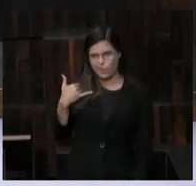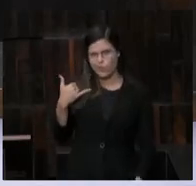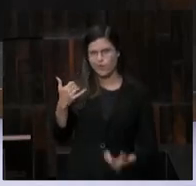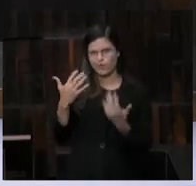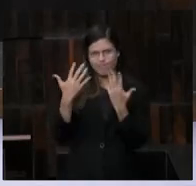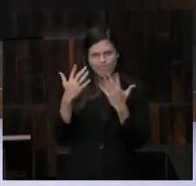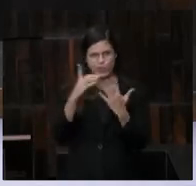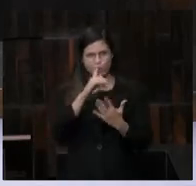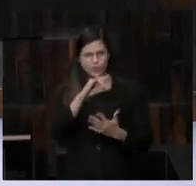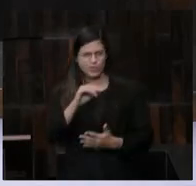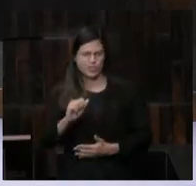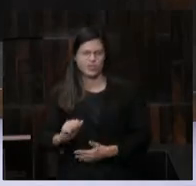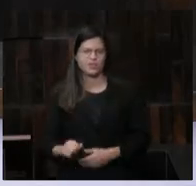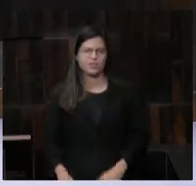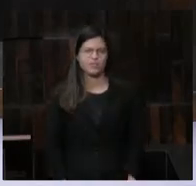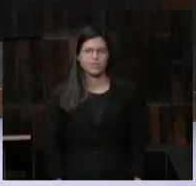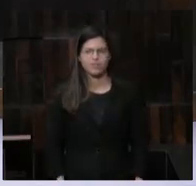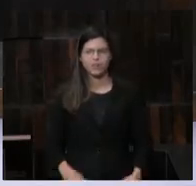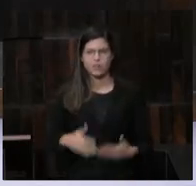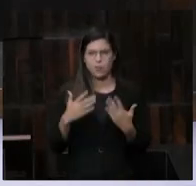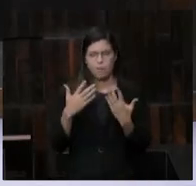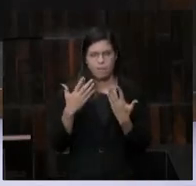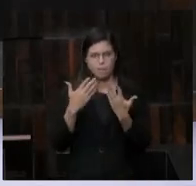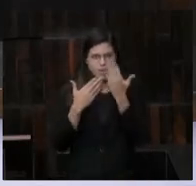dia. Muito obrigada, doutora Vanessa.